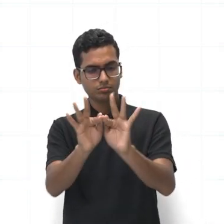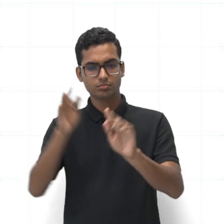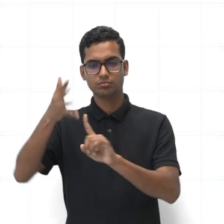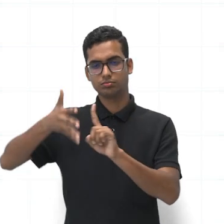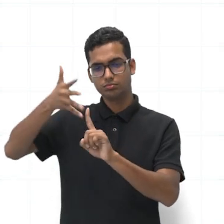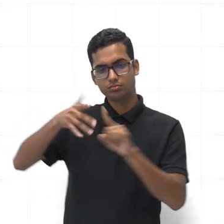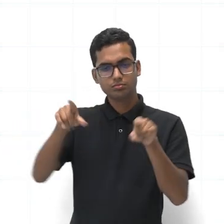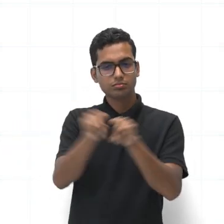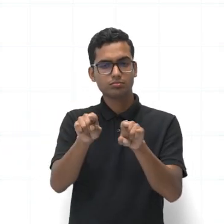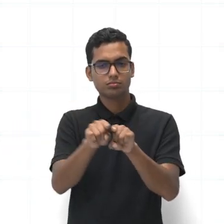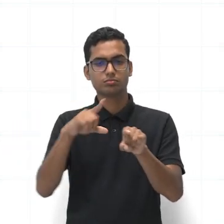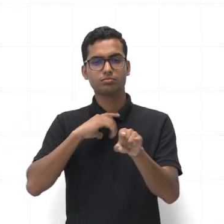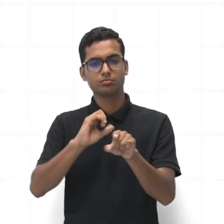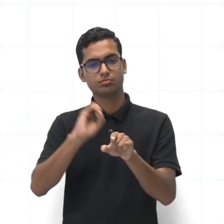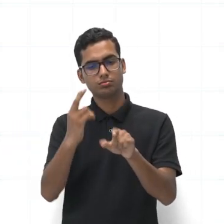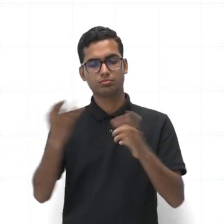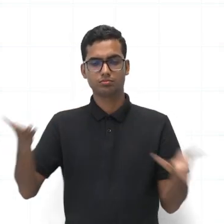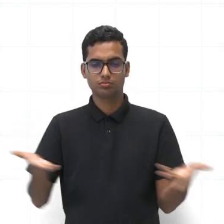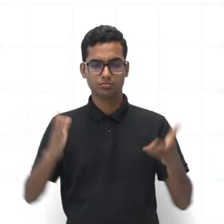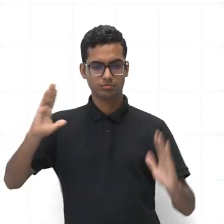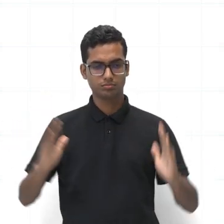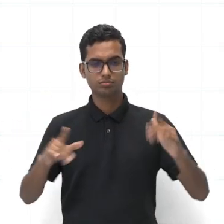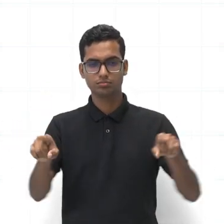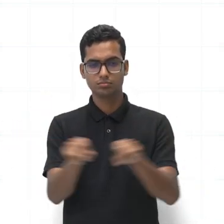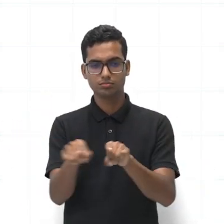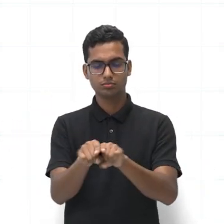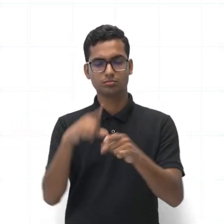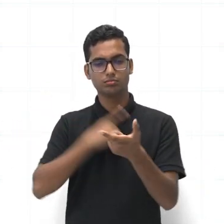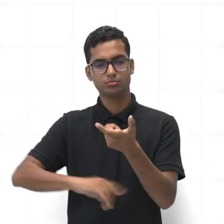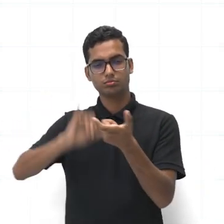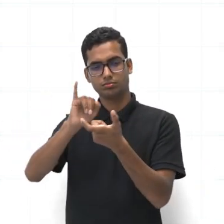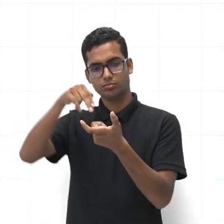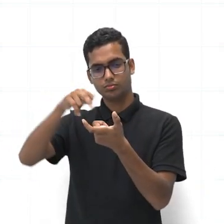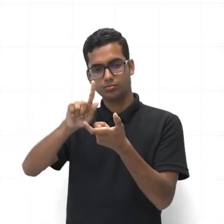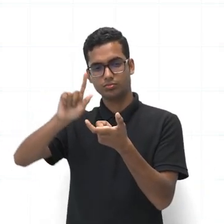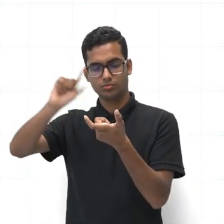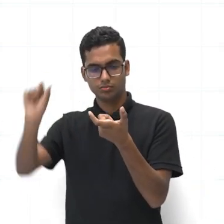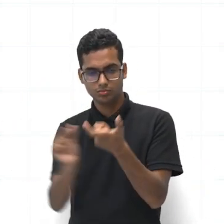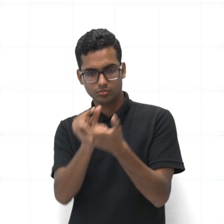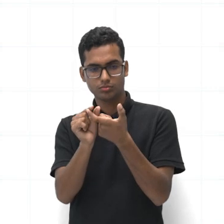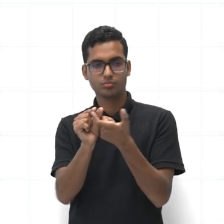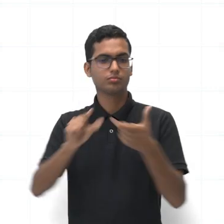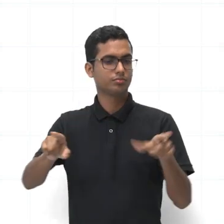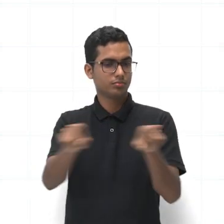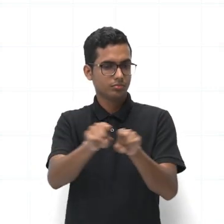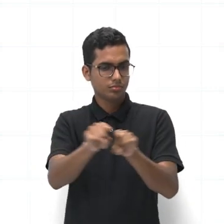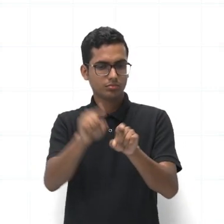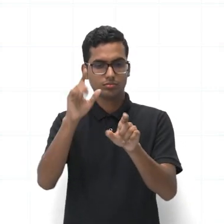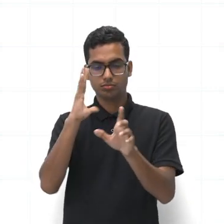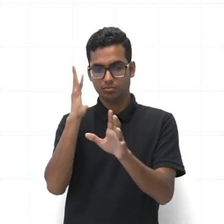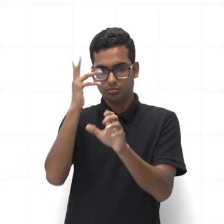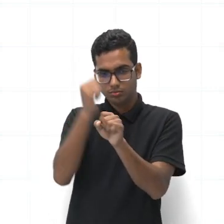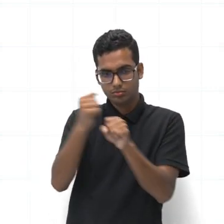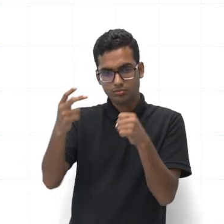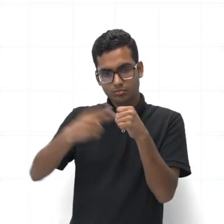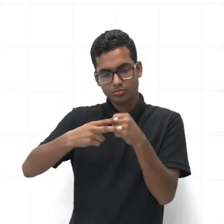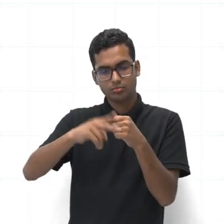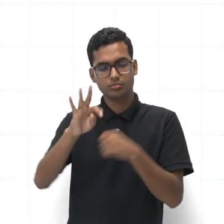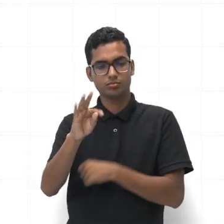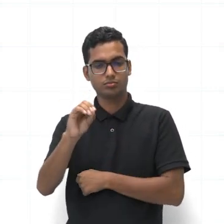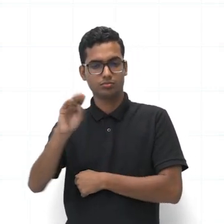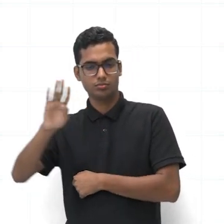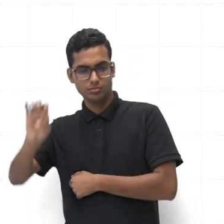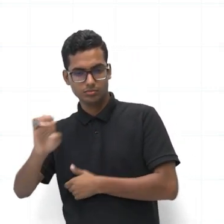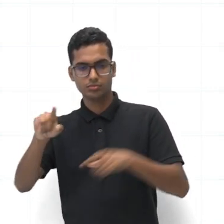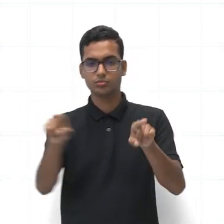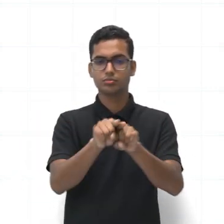da fala ou em determinado momento no presente, acréscimo do ing, revisão do